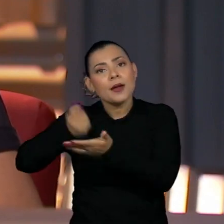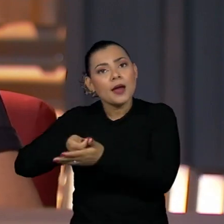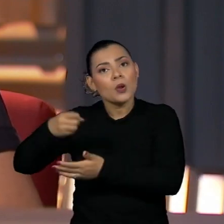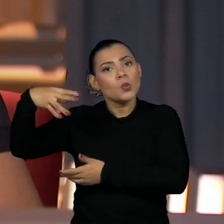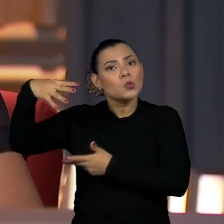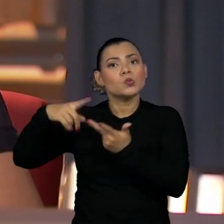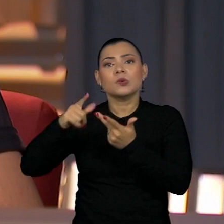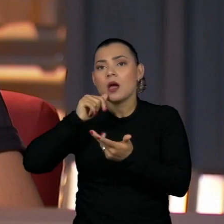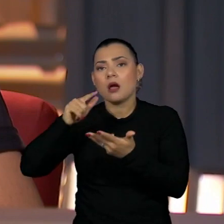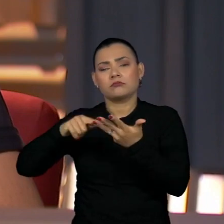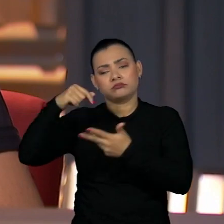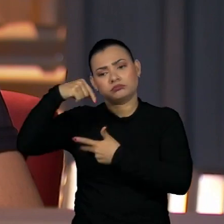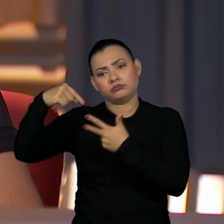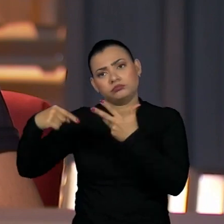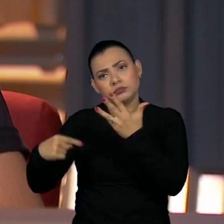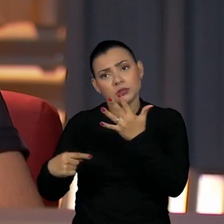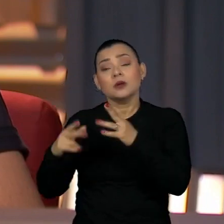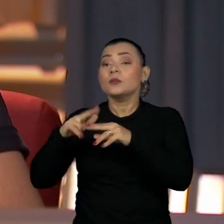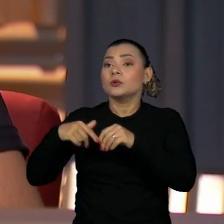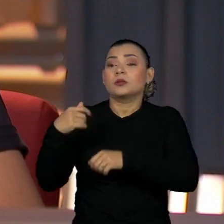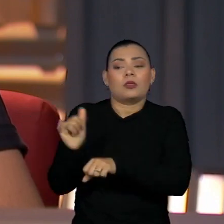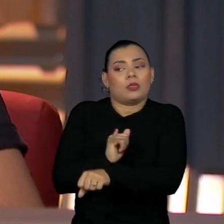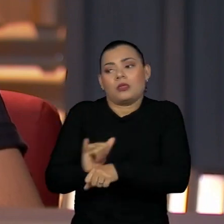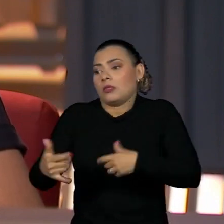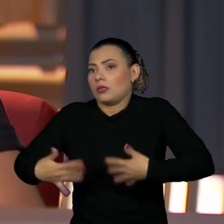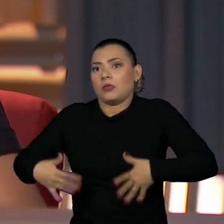acabam se virando, fazendo hora extra.